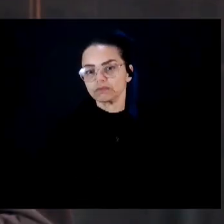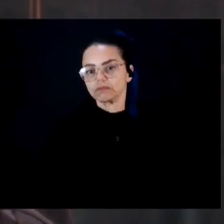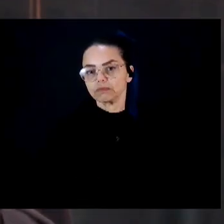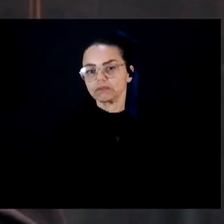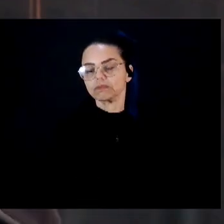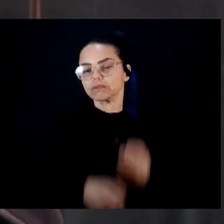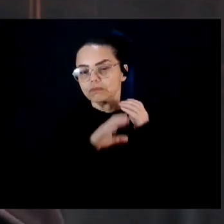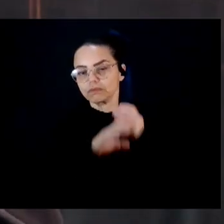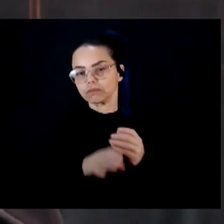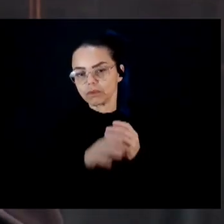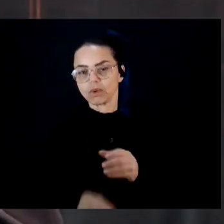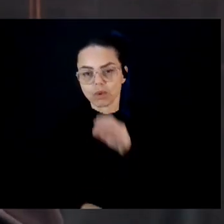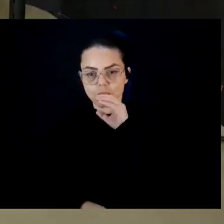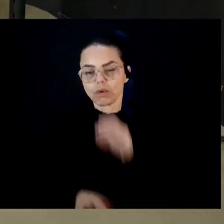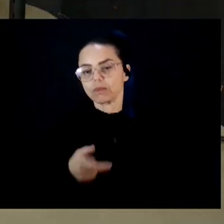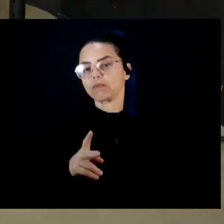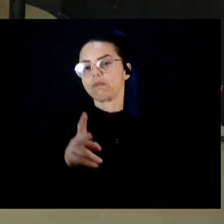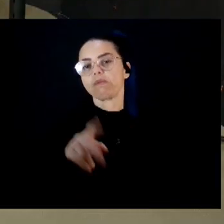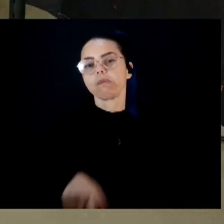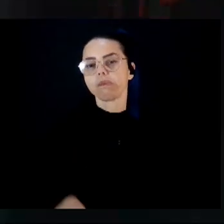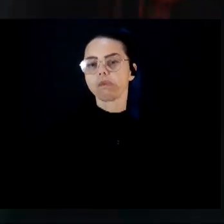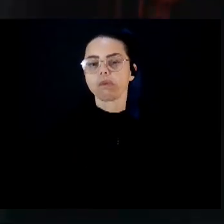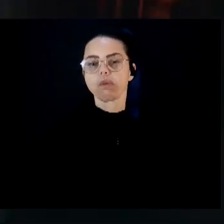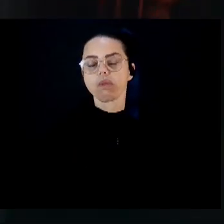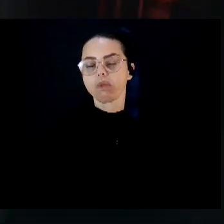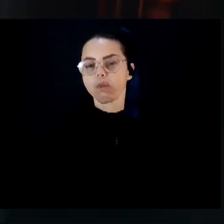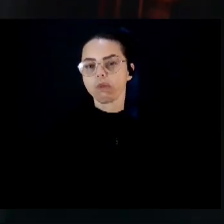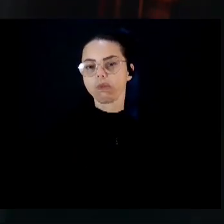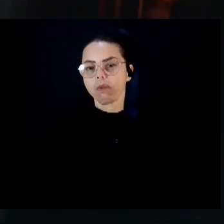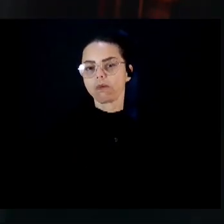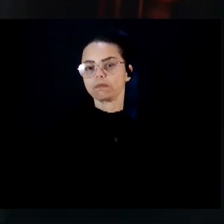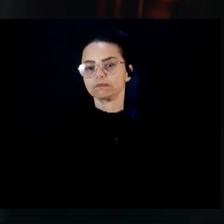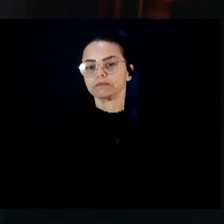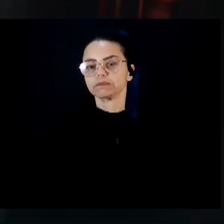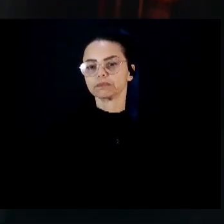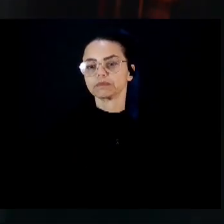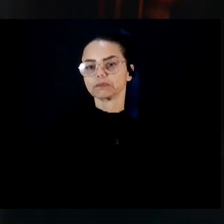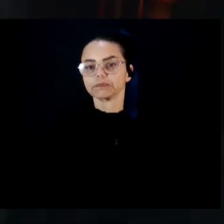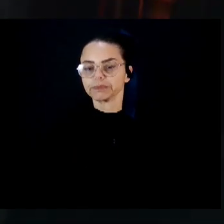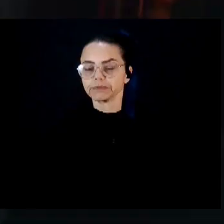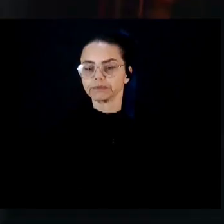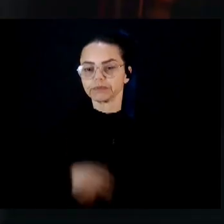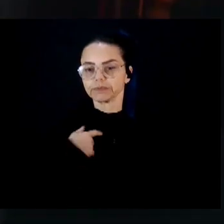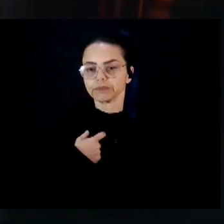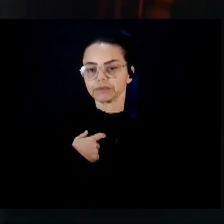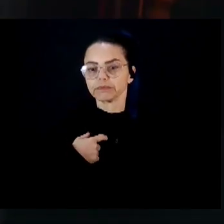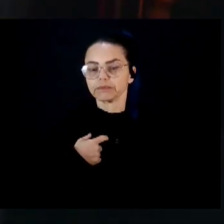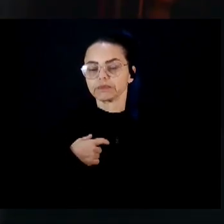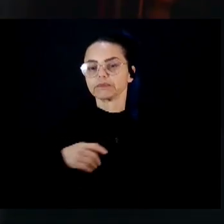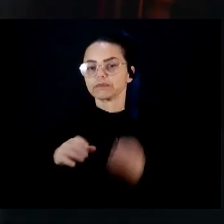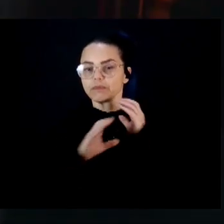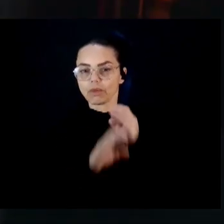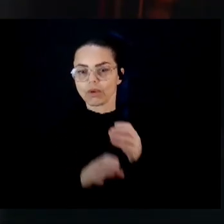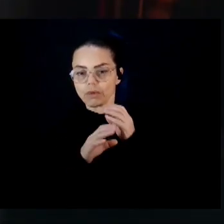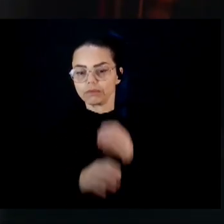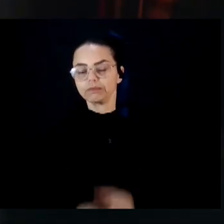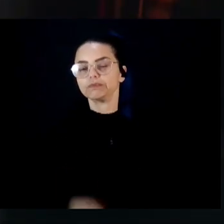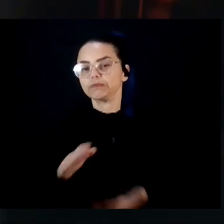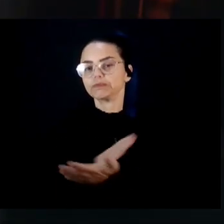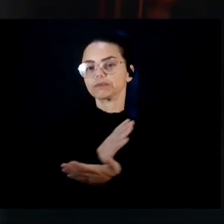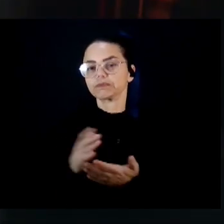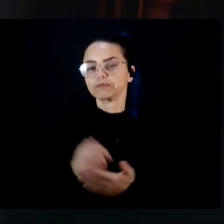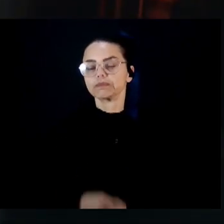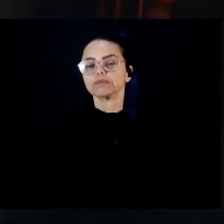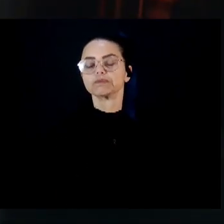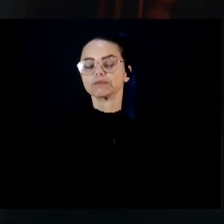forma regular. Muito bem. A gente falando aqui de suplementação, né? Então, nós falamos aí dos suplementos, alguns suplementos, né? Que a gente